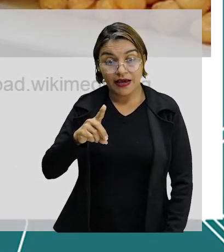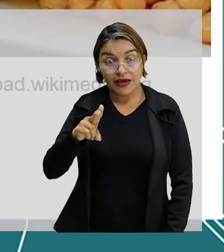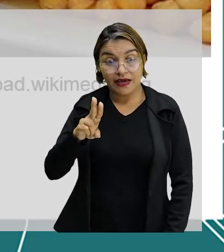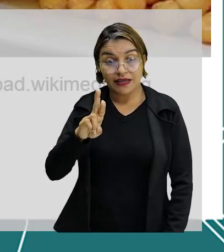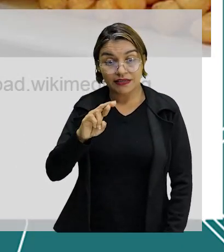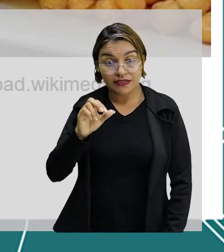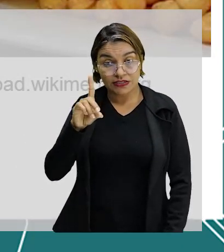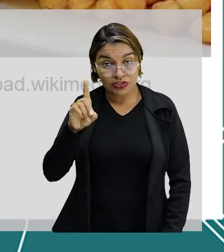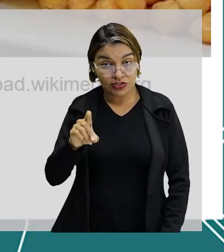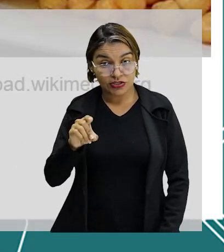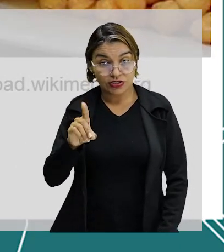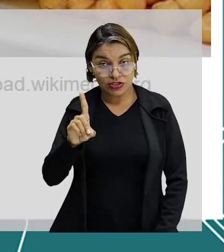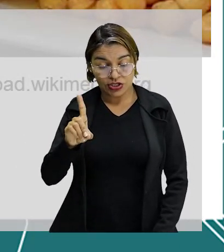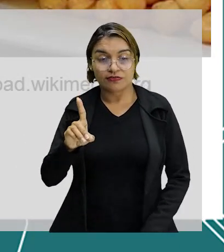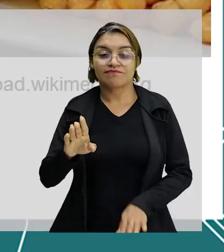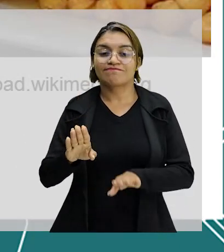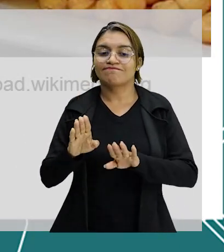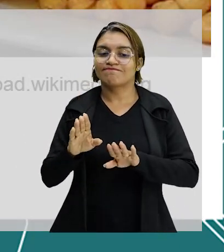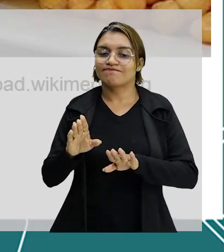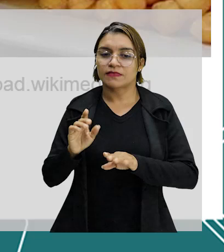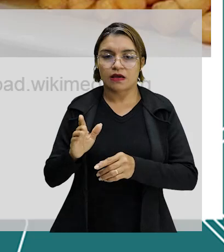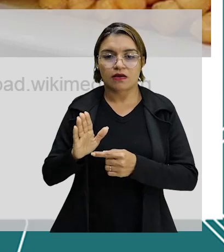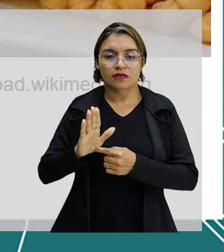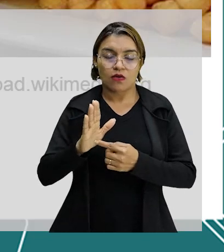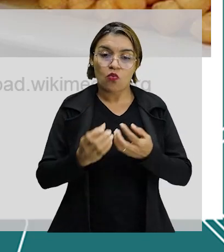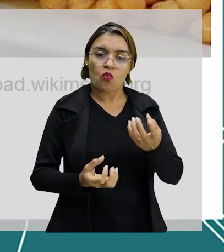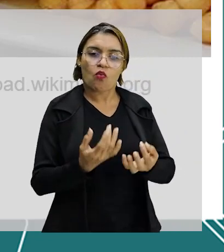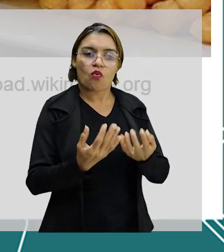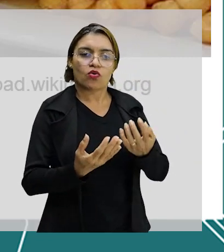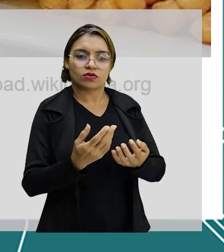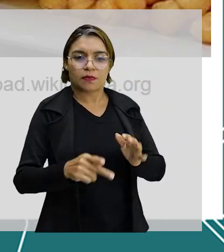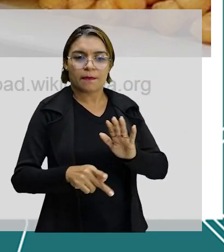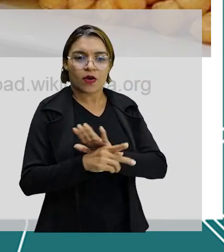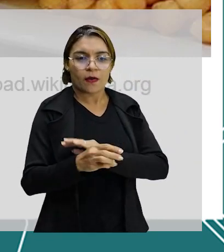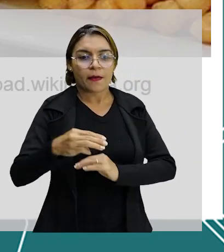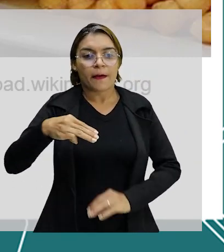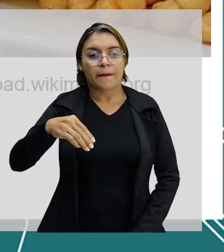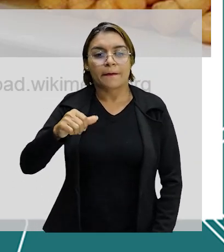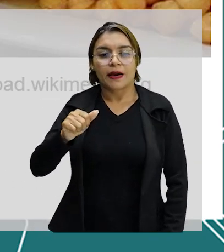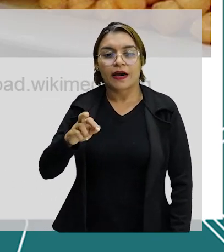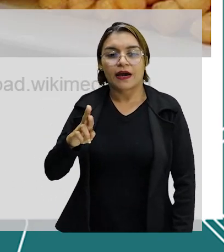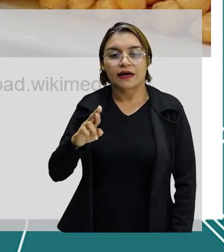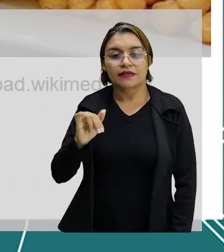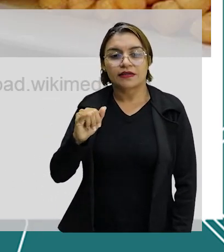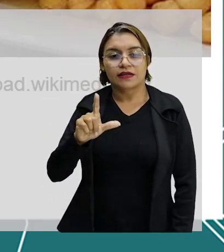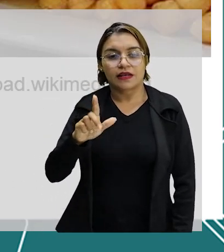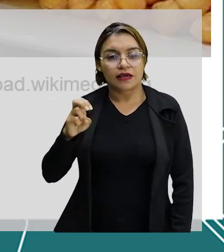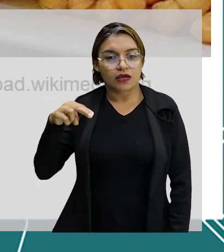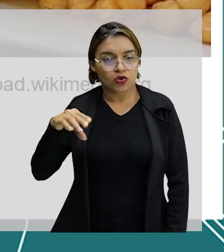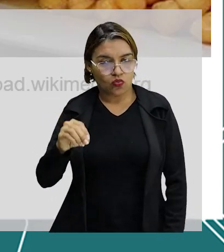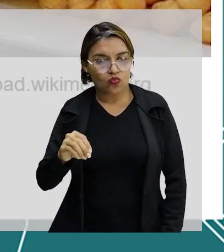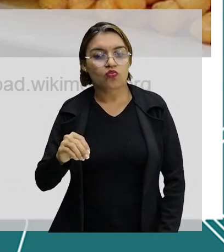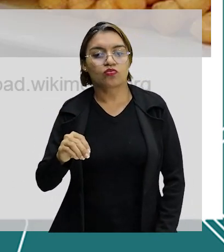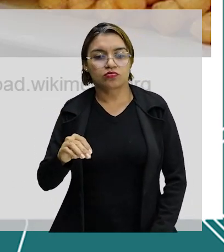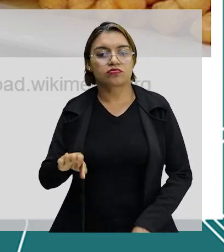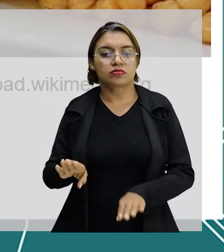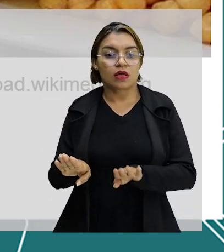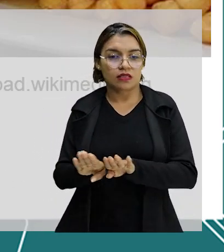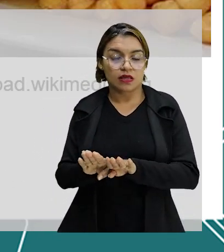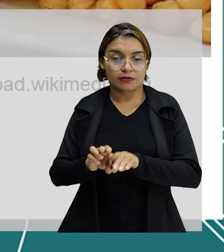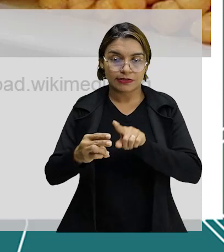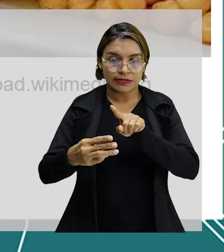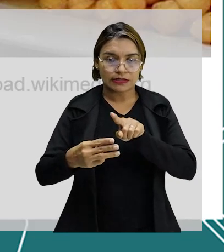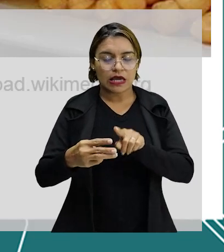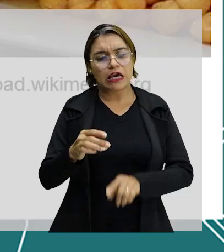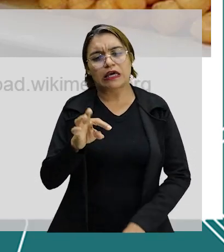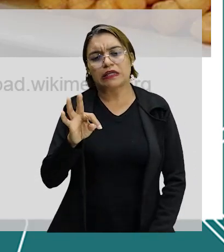de Madrid, destacam-se o cozido madrilheno e os callos à la madrilenha, que são